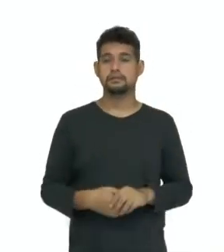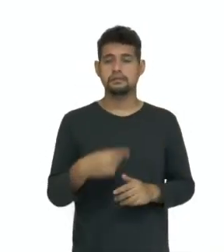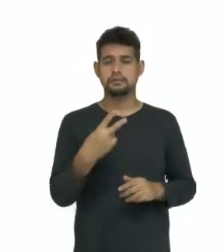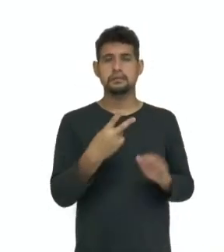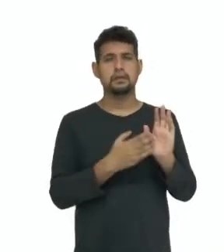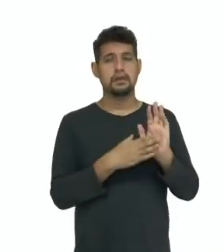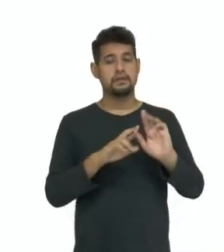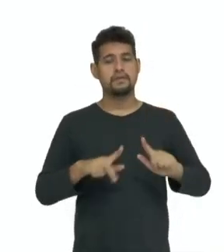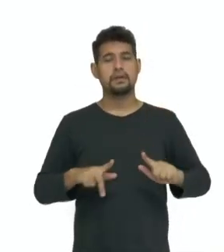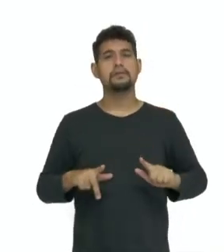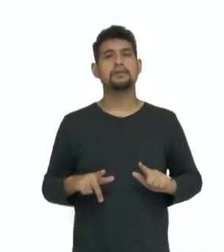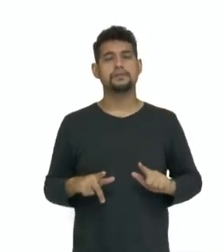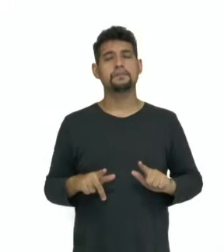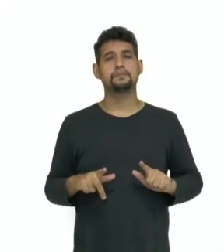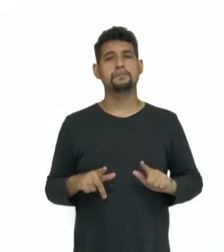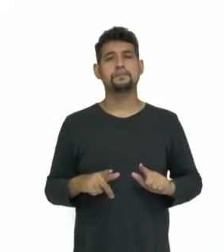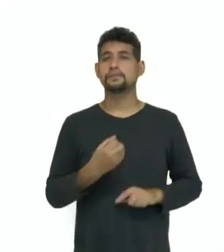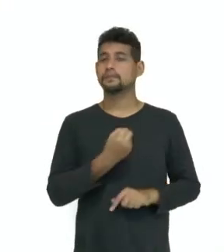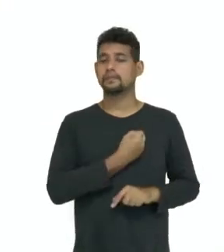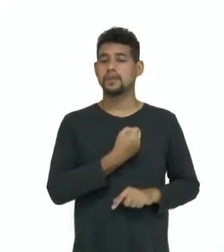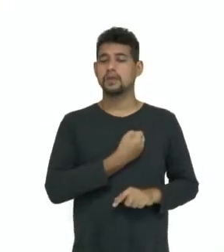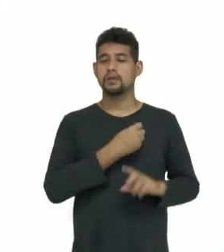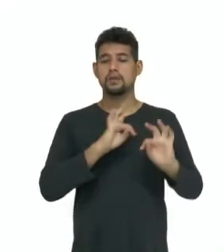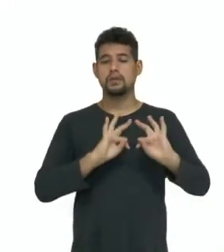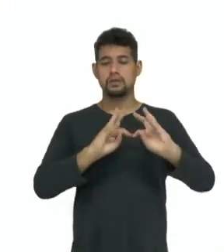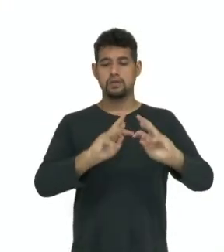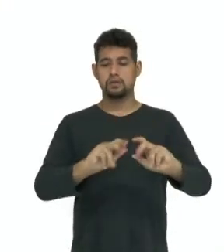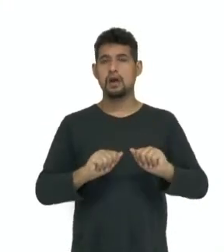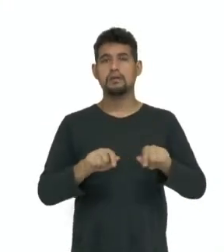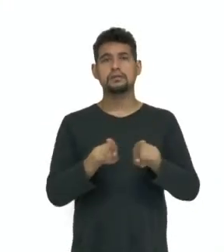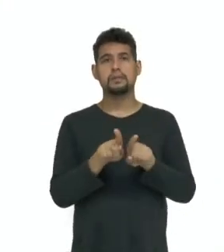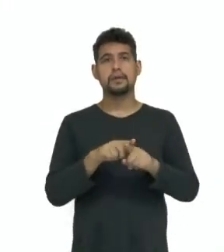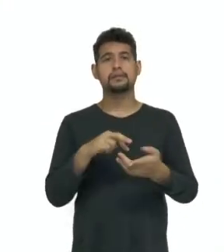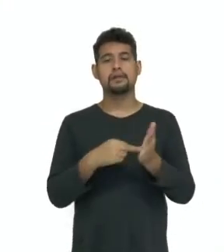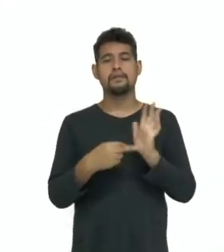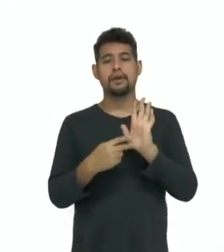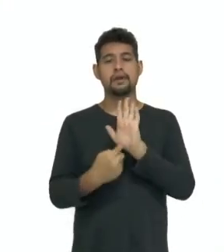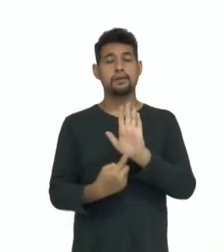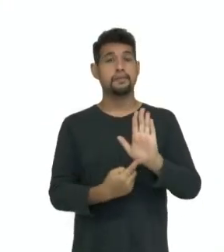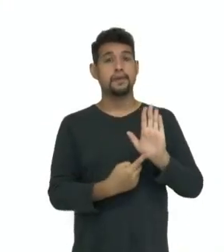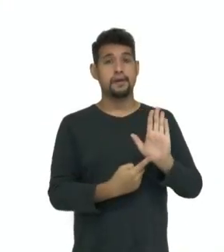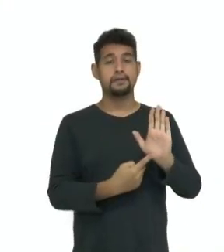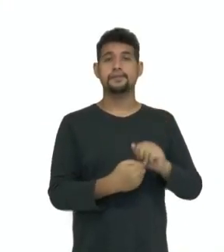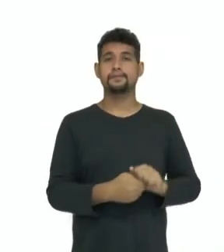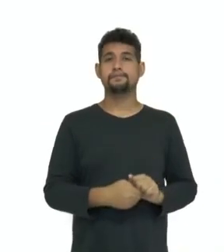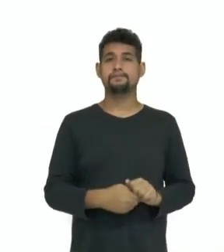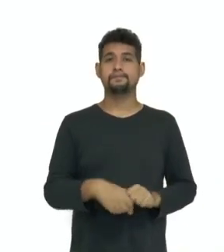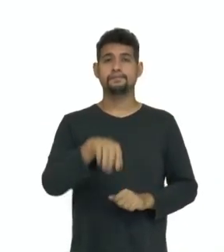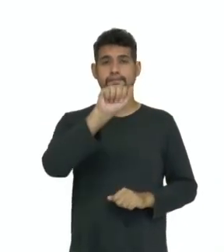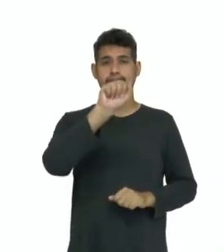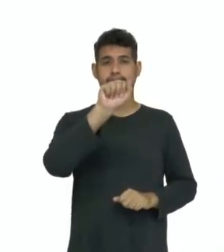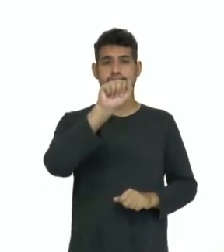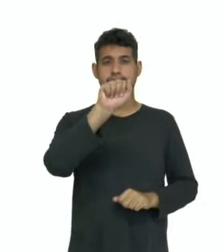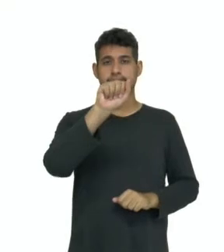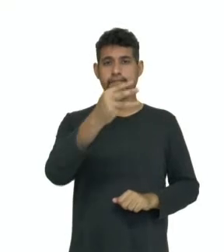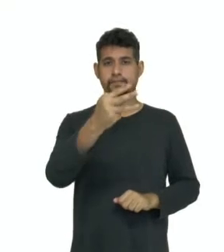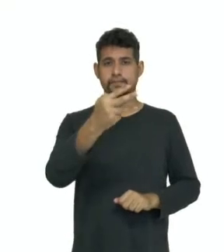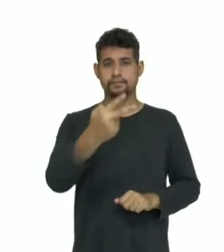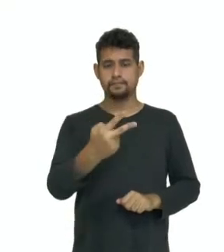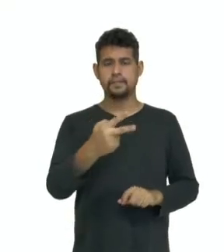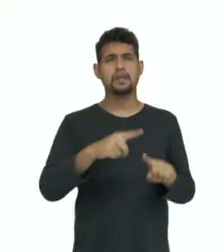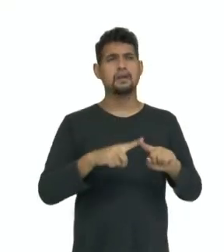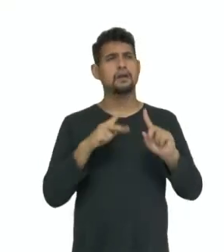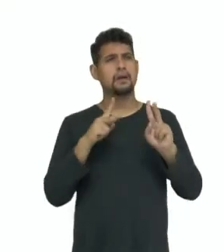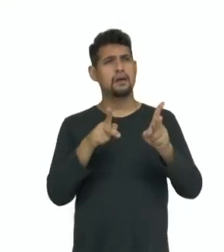cargos distintos. E o número total de arranjos é indicado por A32. Observe